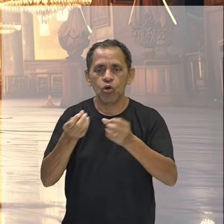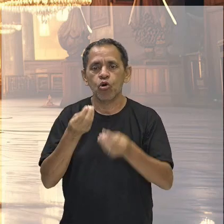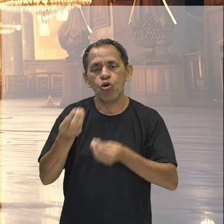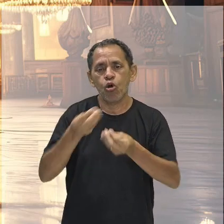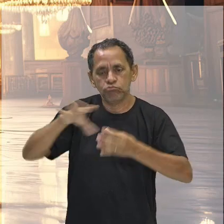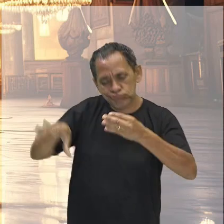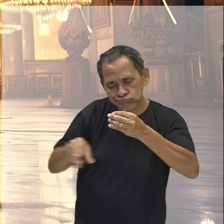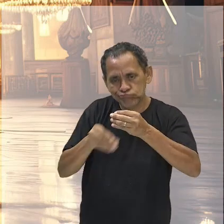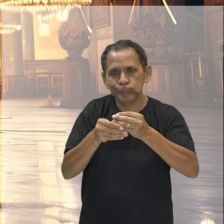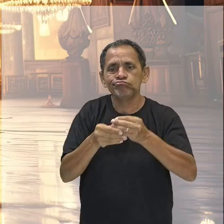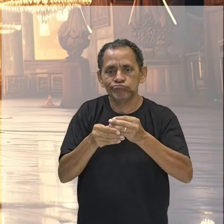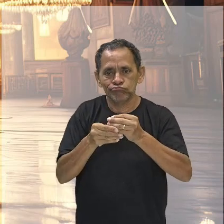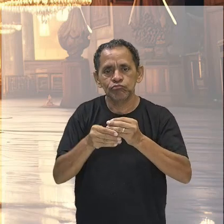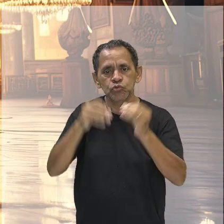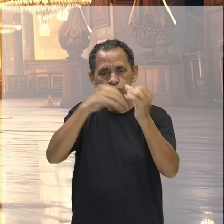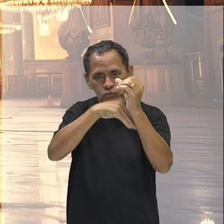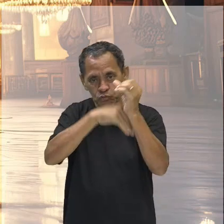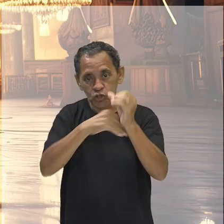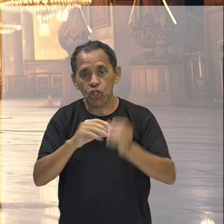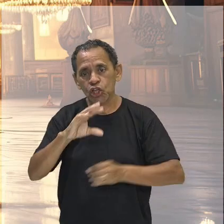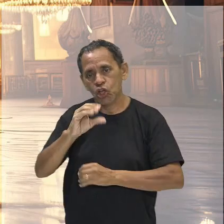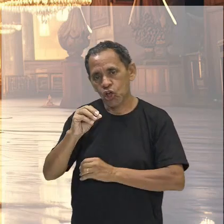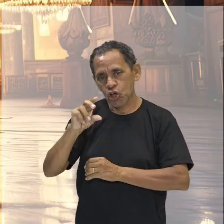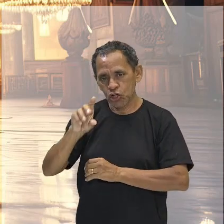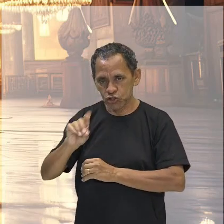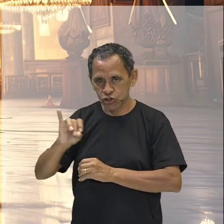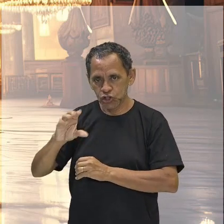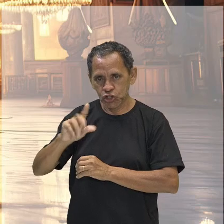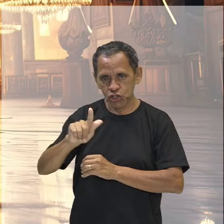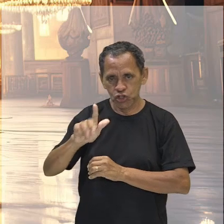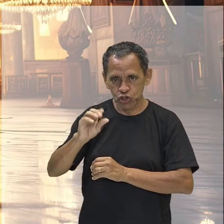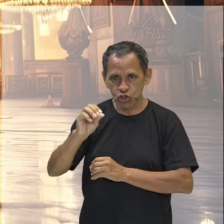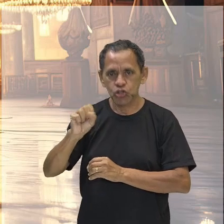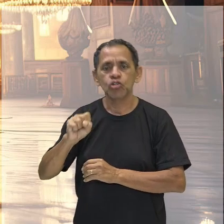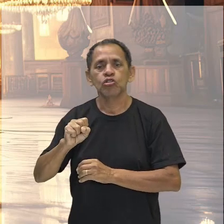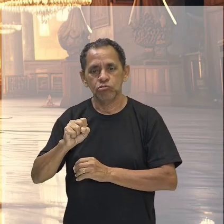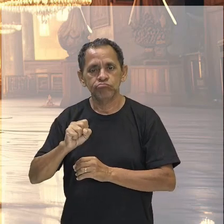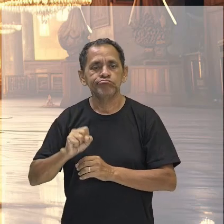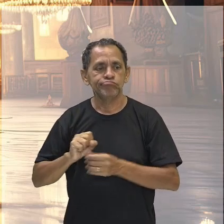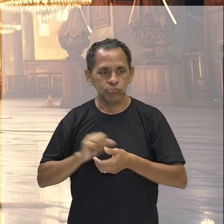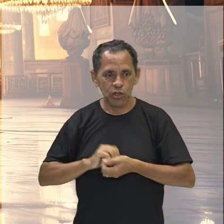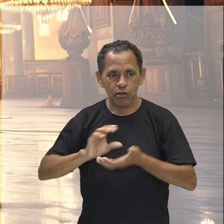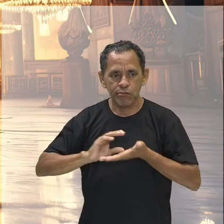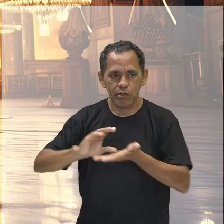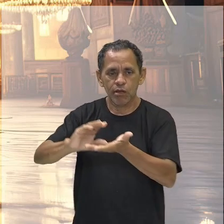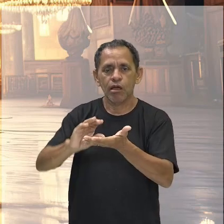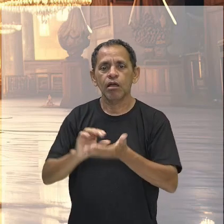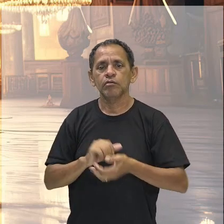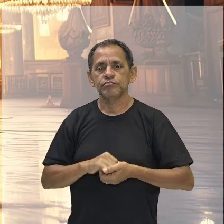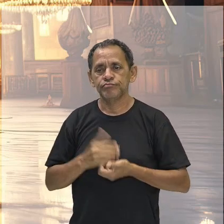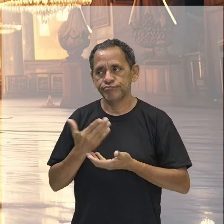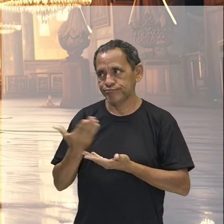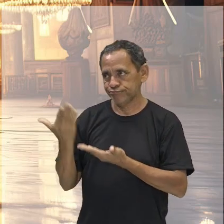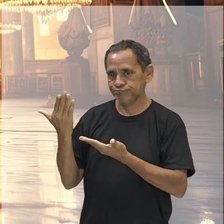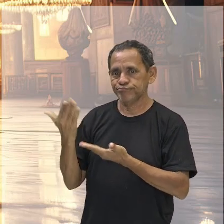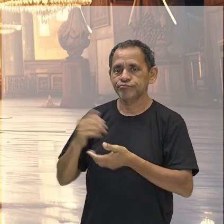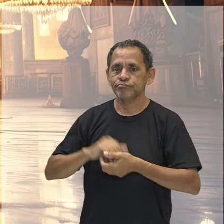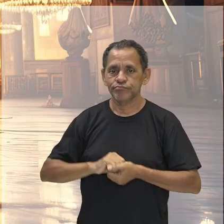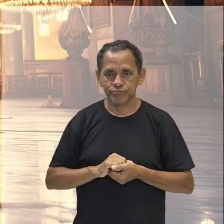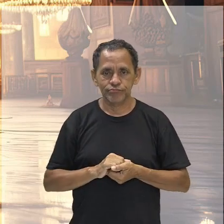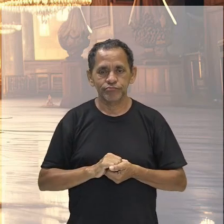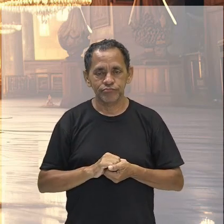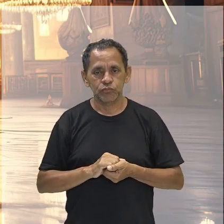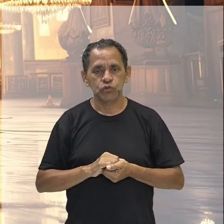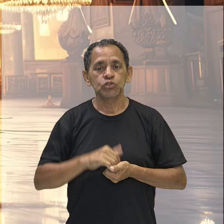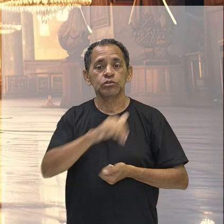incorporados aos códigos atuais. Então, estes são então legados aí ligados a esse vasto império, então aí ligado ao